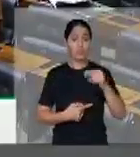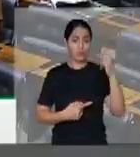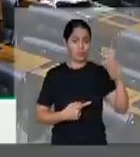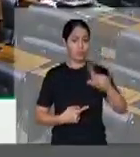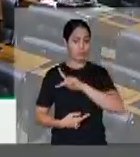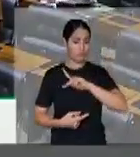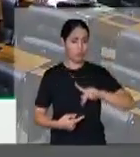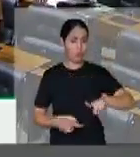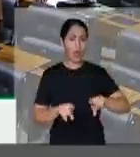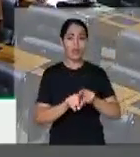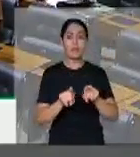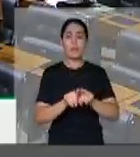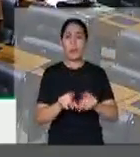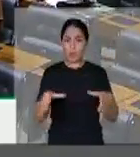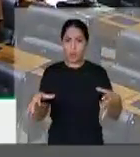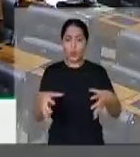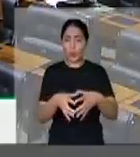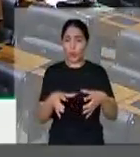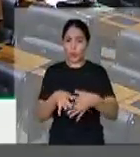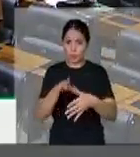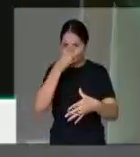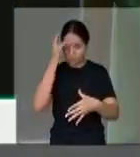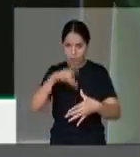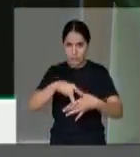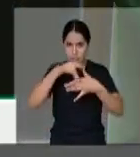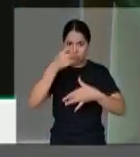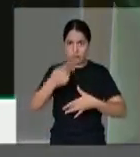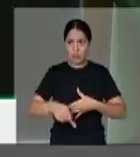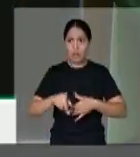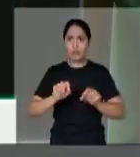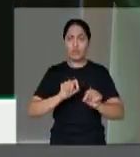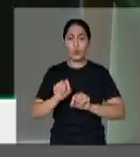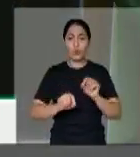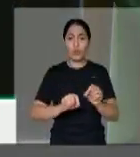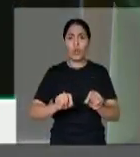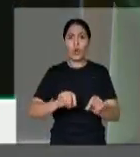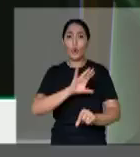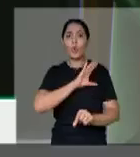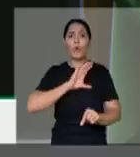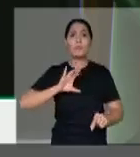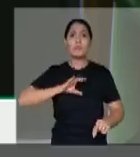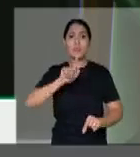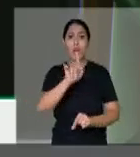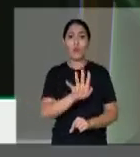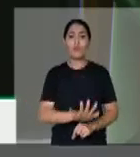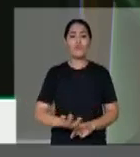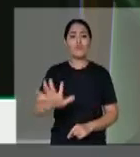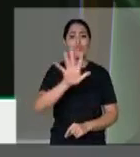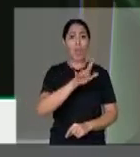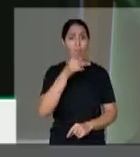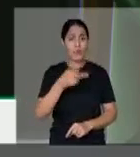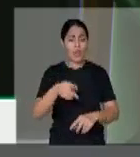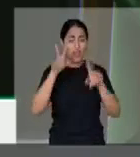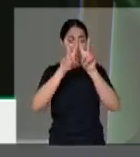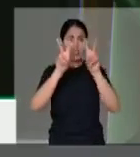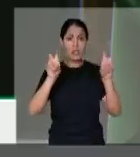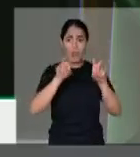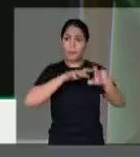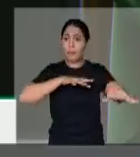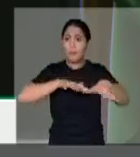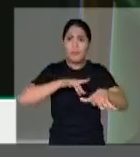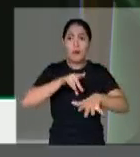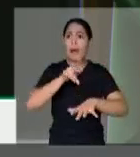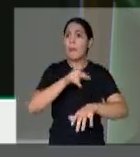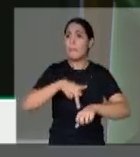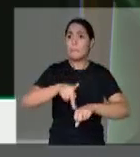do Colégio de Líderes dessa Casa de realizar, de fato, essa comissão geral para tratar desse tema que vem mobilizando o